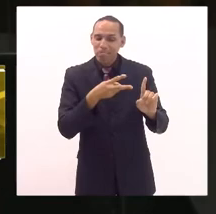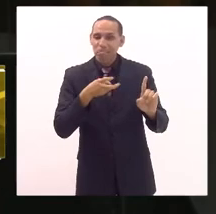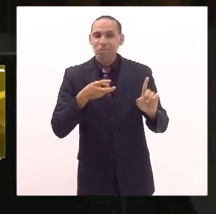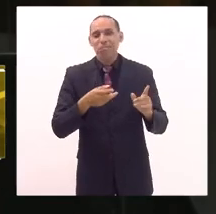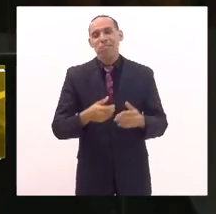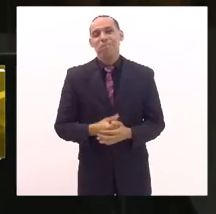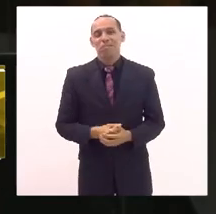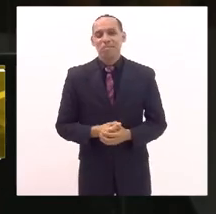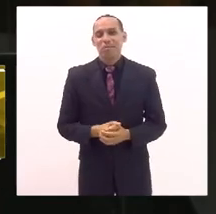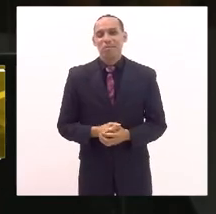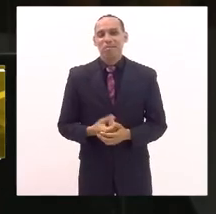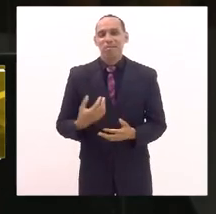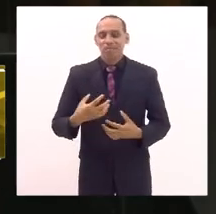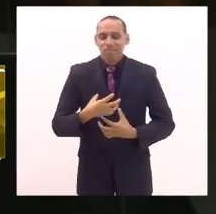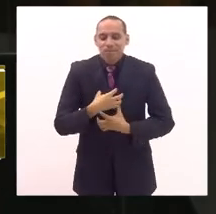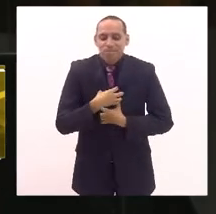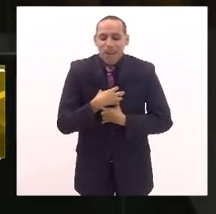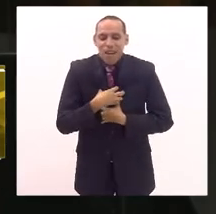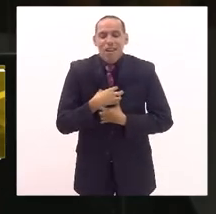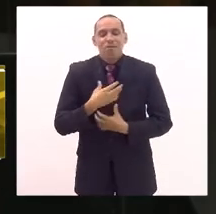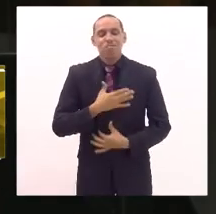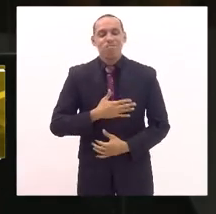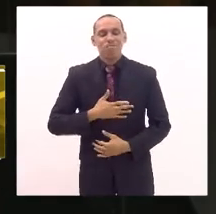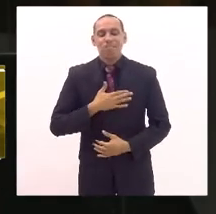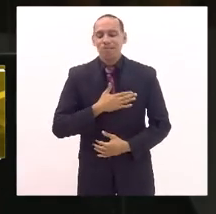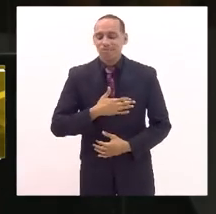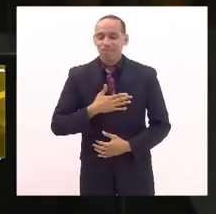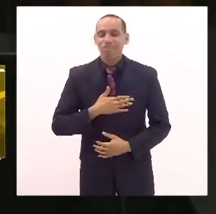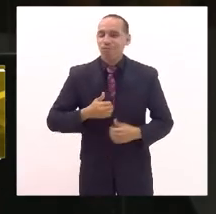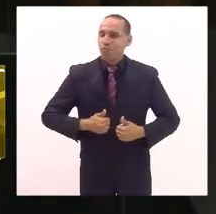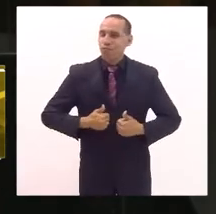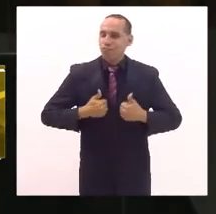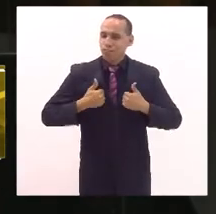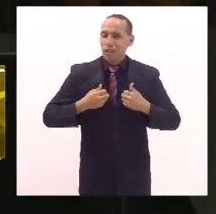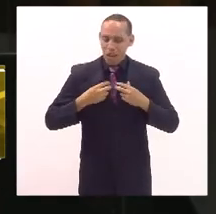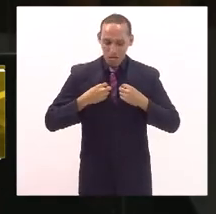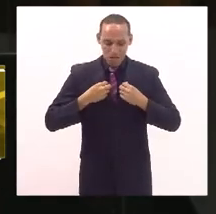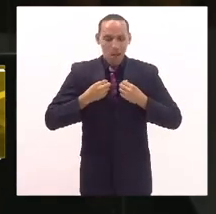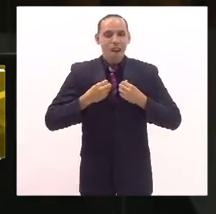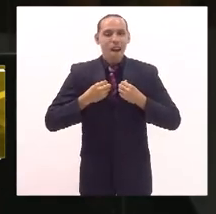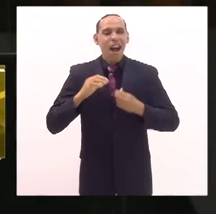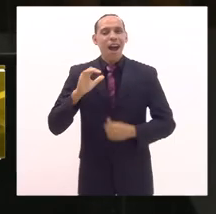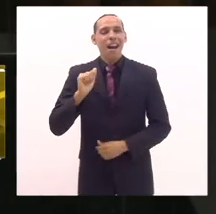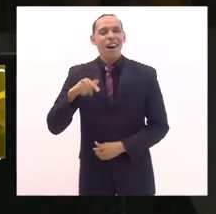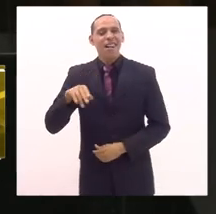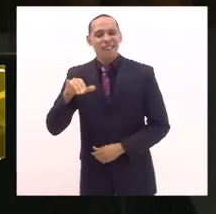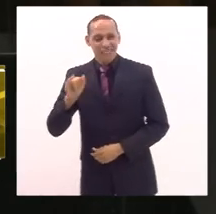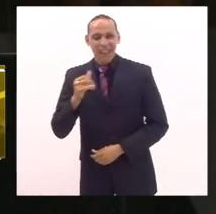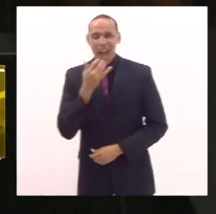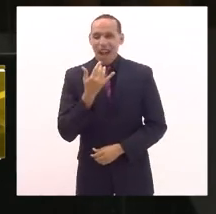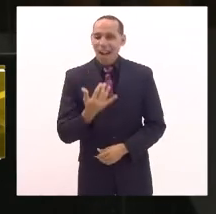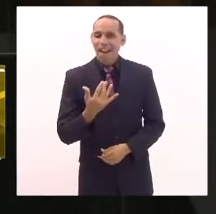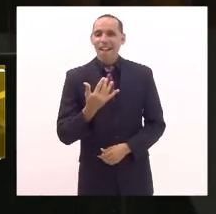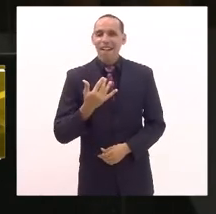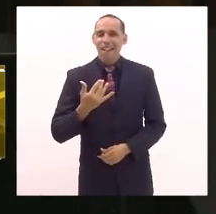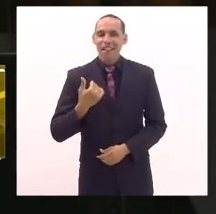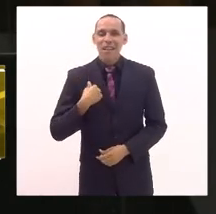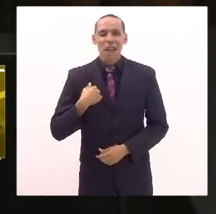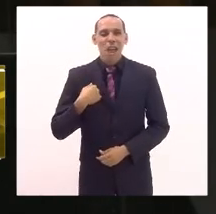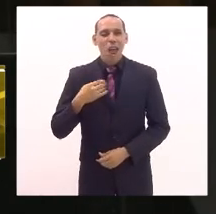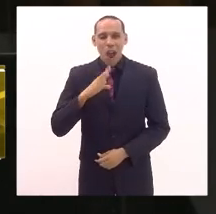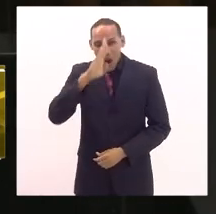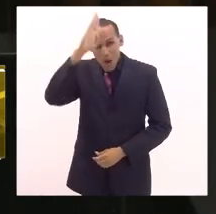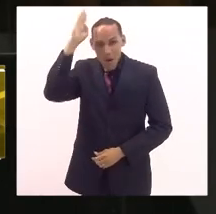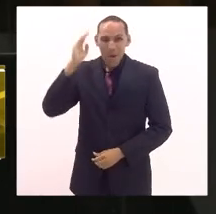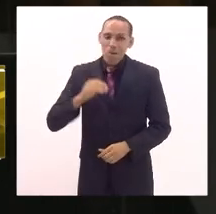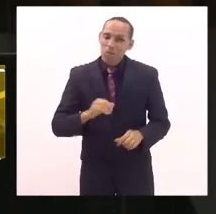O sentimento de gratidão e orgulho de ostentar a farda CAC como bombeiro militar que salva